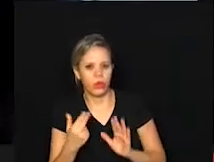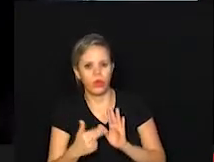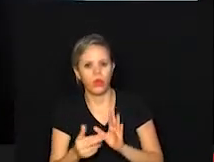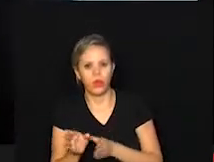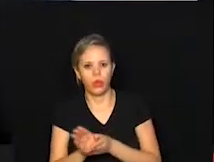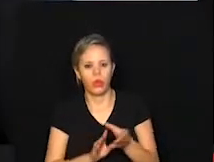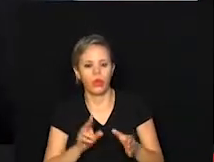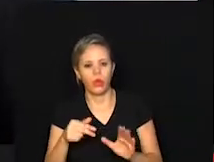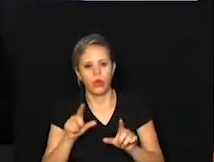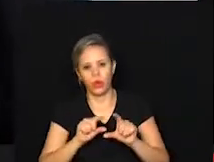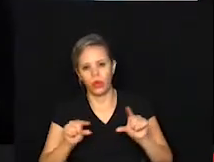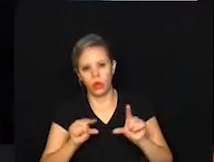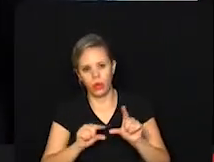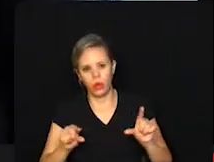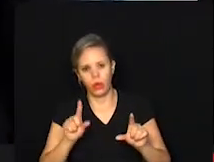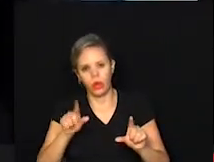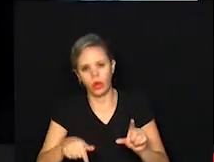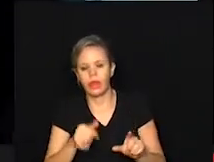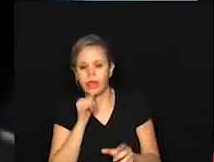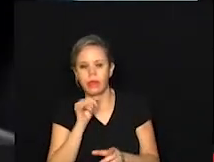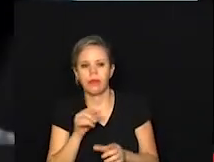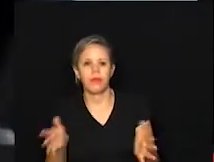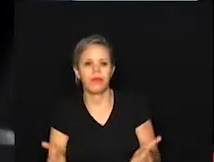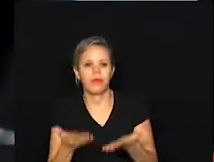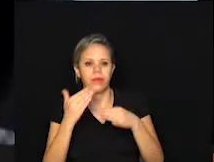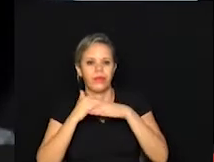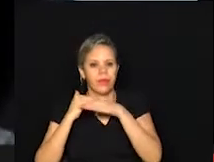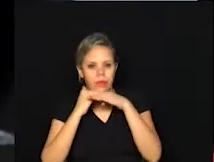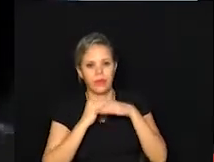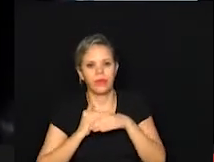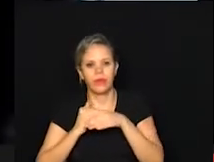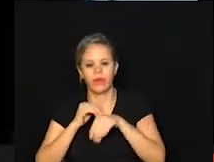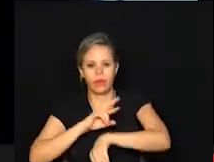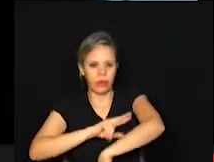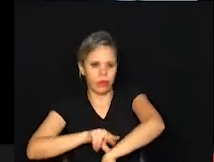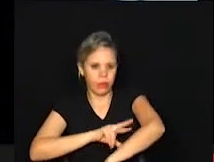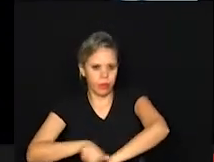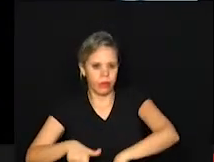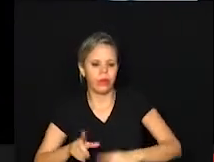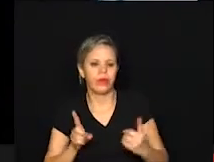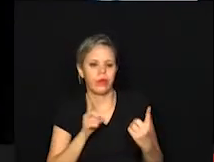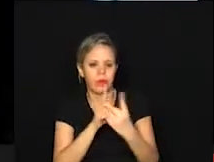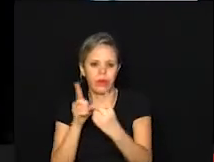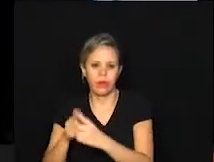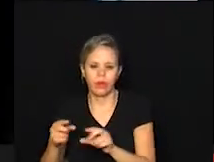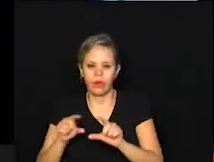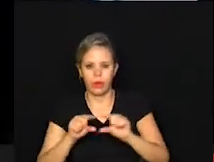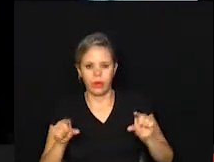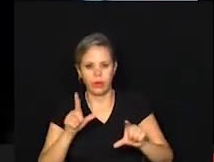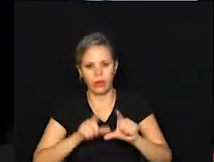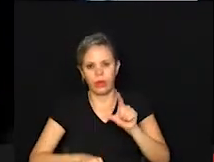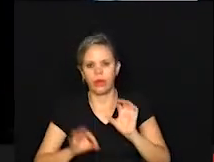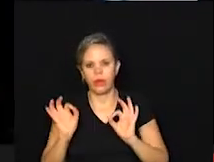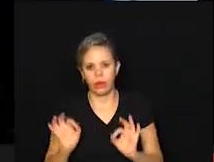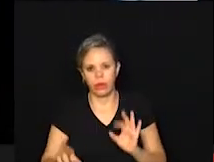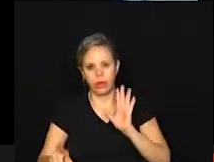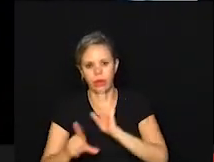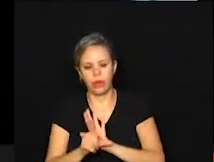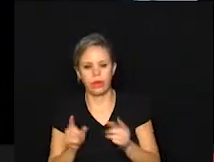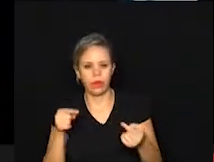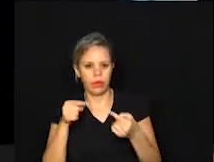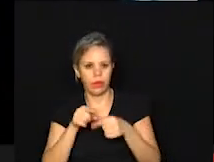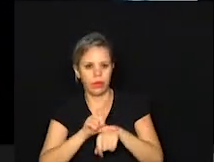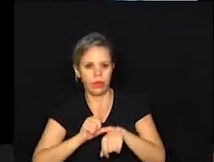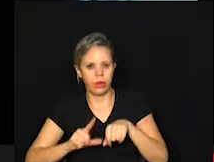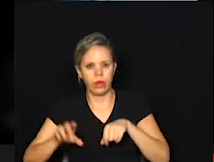a nomenclatura, seja Conselho da Promoção da Igualdade Racial, atendendo a nomenclatura das legislações